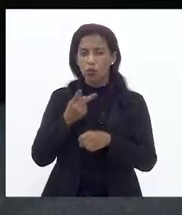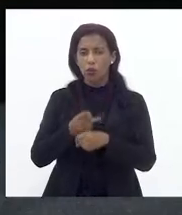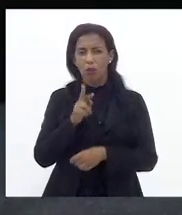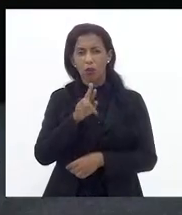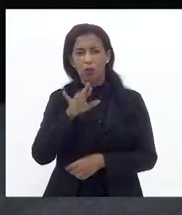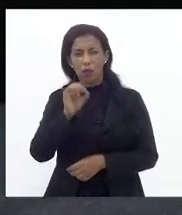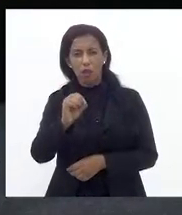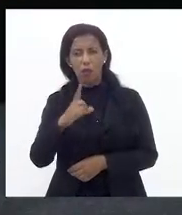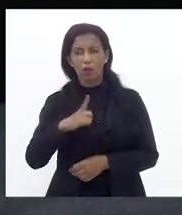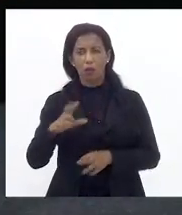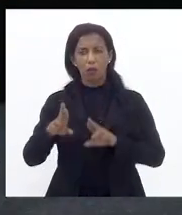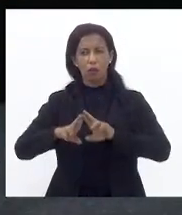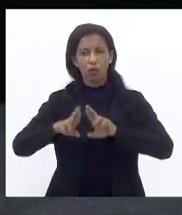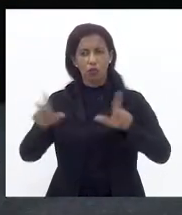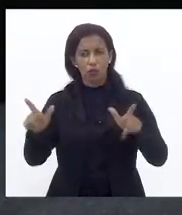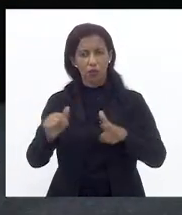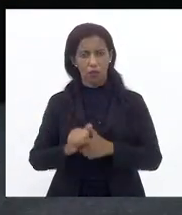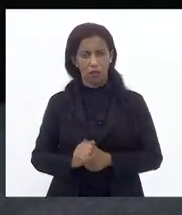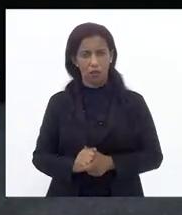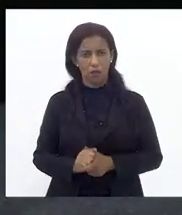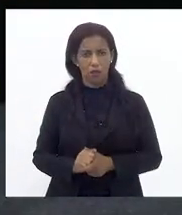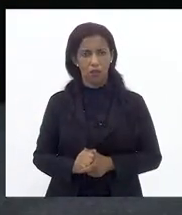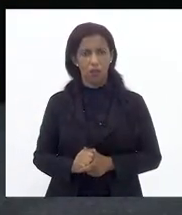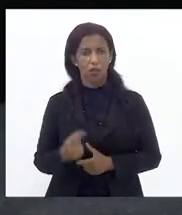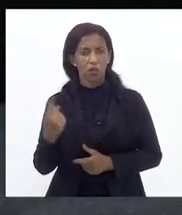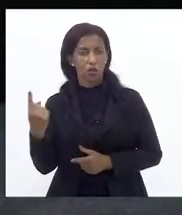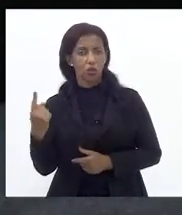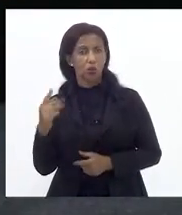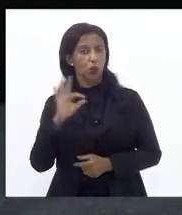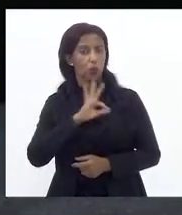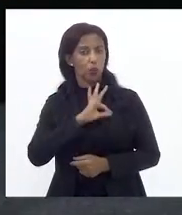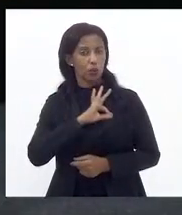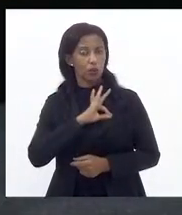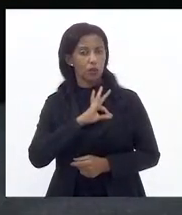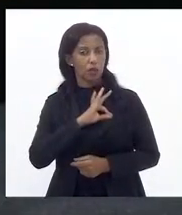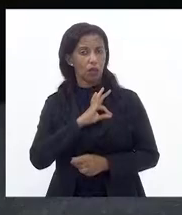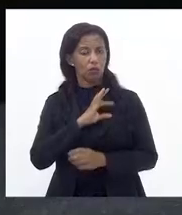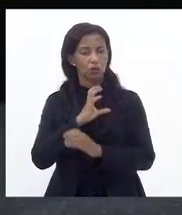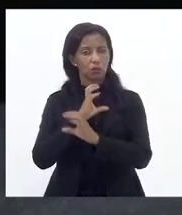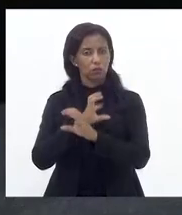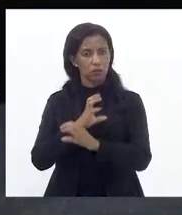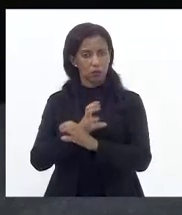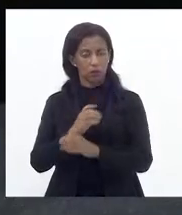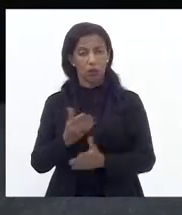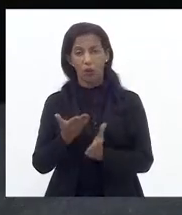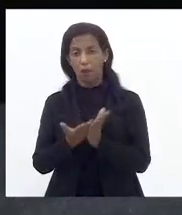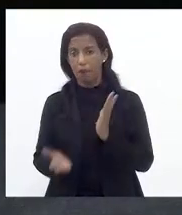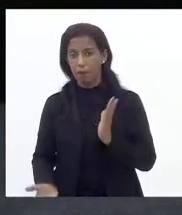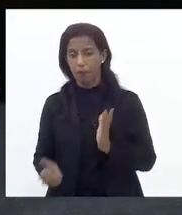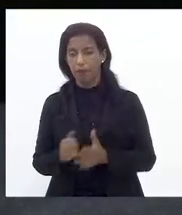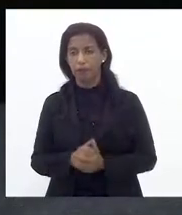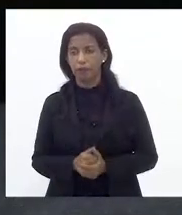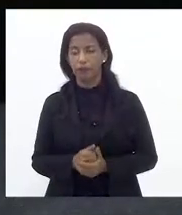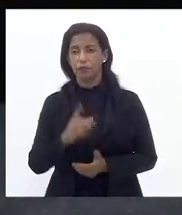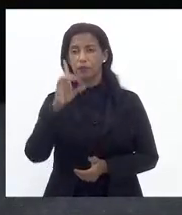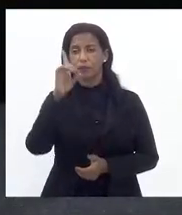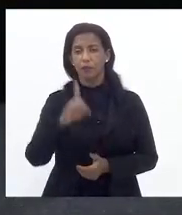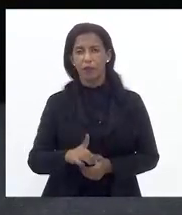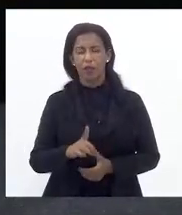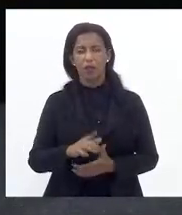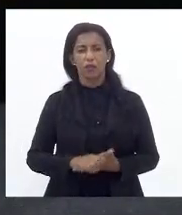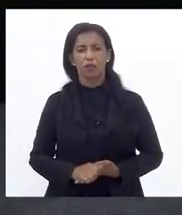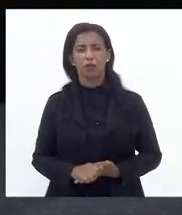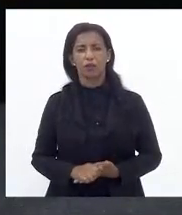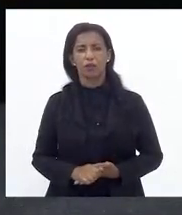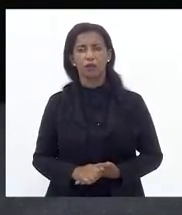grande diferença nos proventos de um policial civil e a perda de direito